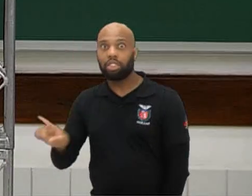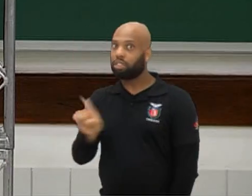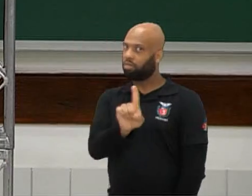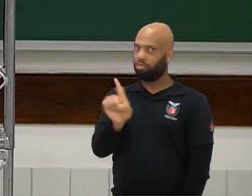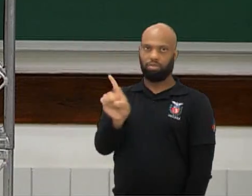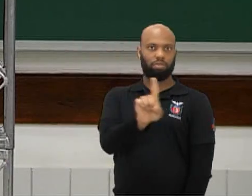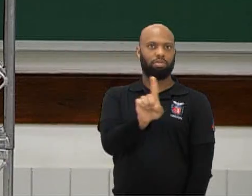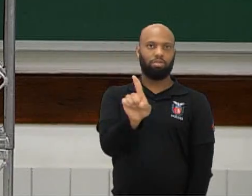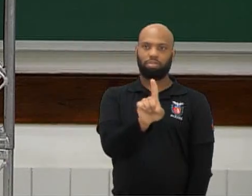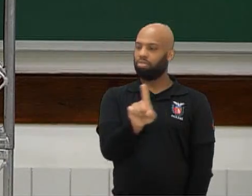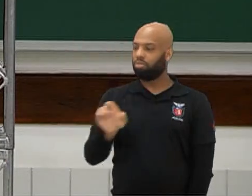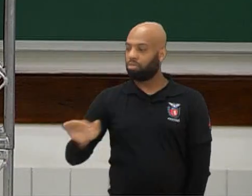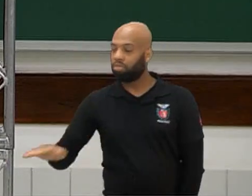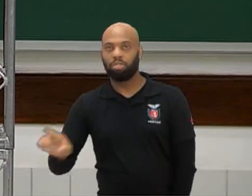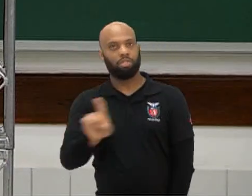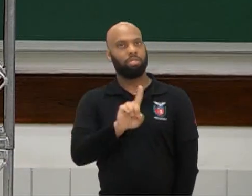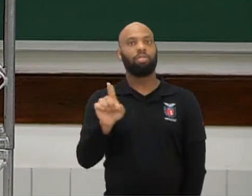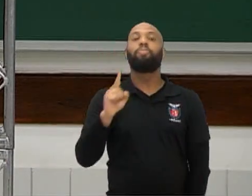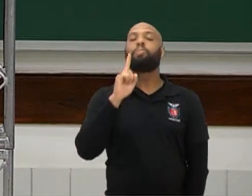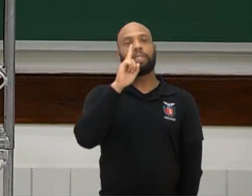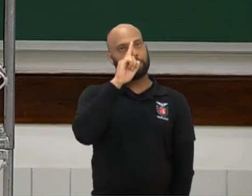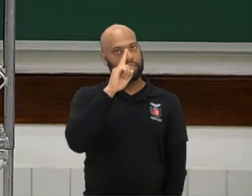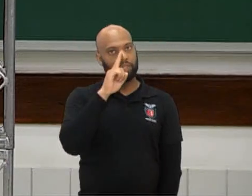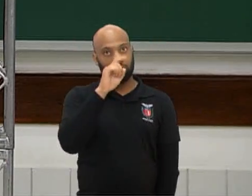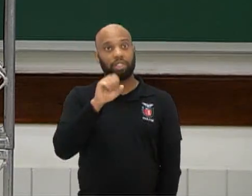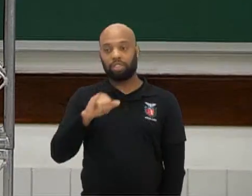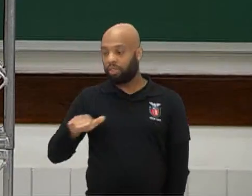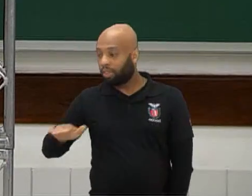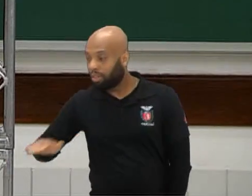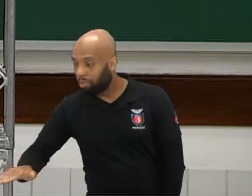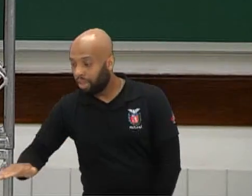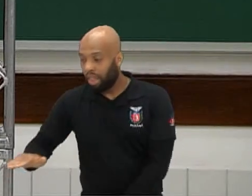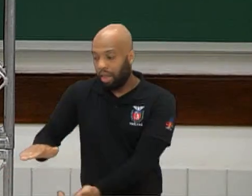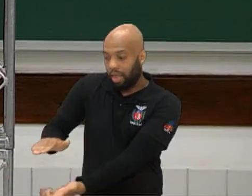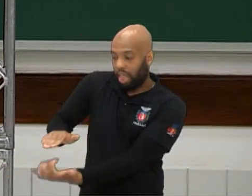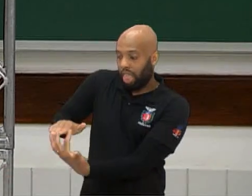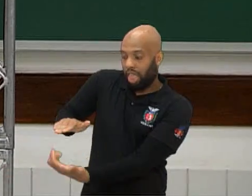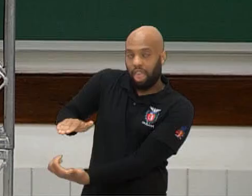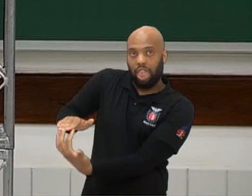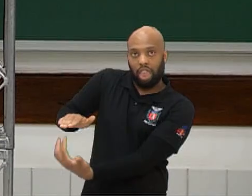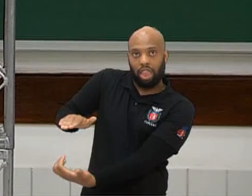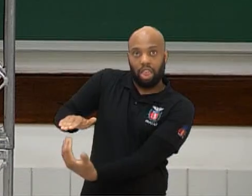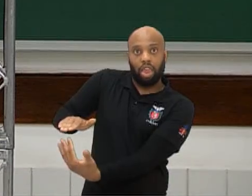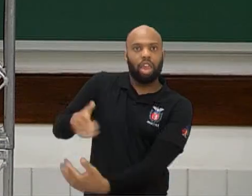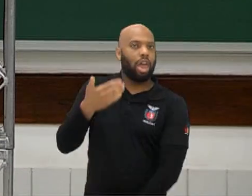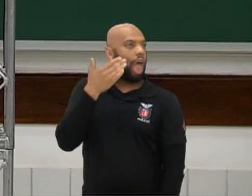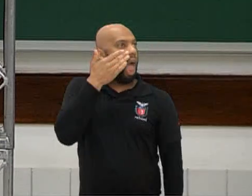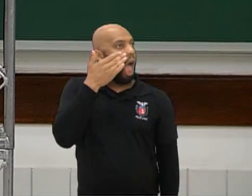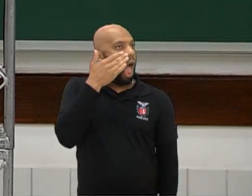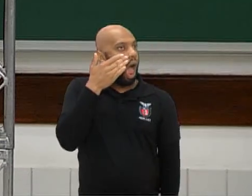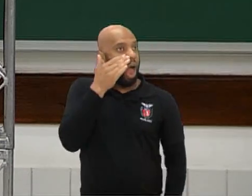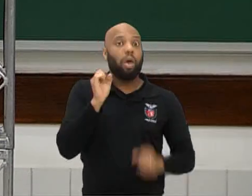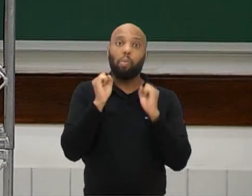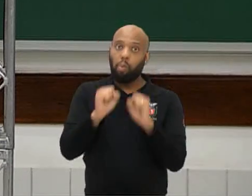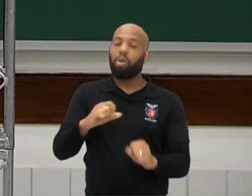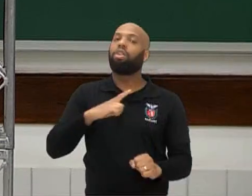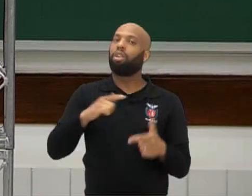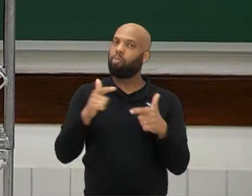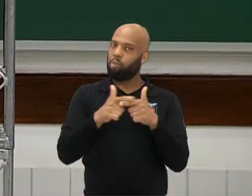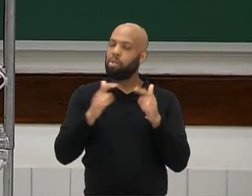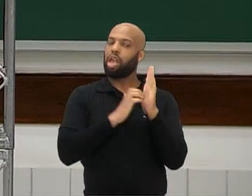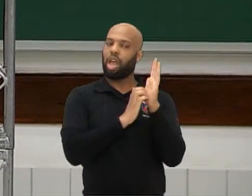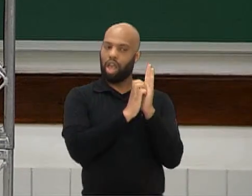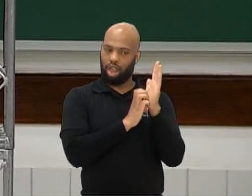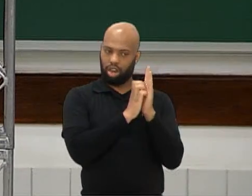chegue perto, porque ele é tóxico. Só de pegar nele e depois coçar os olhos, você pode sim ter alguma reação